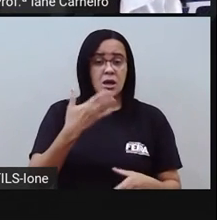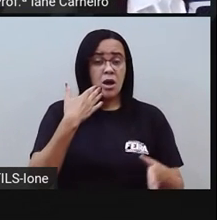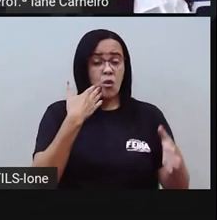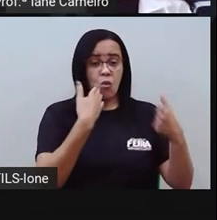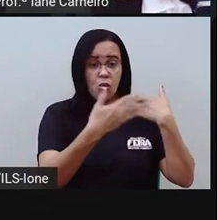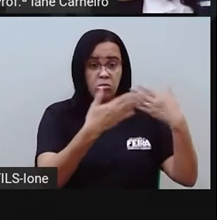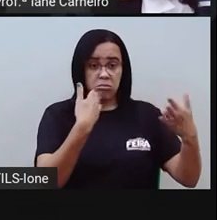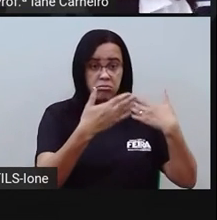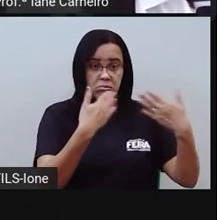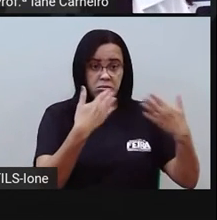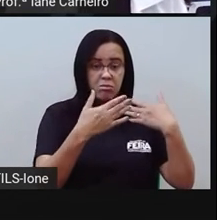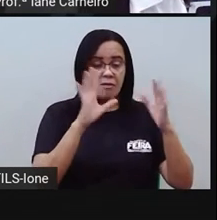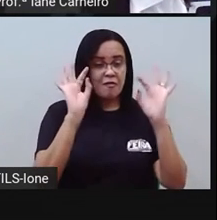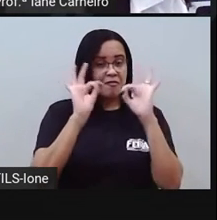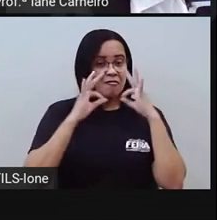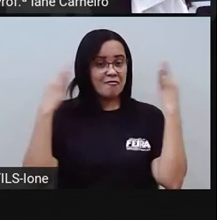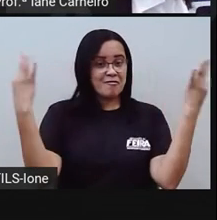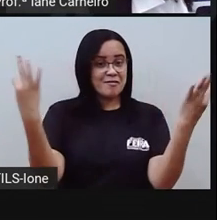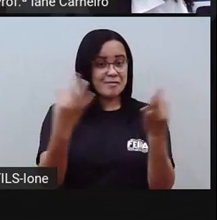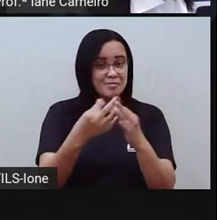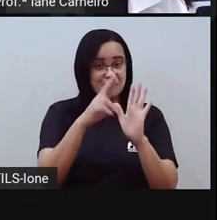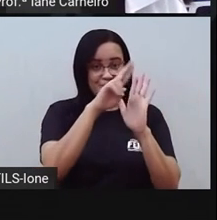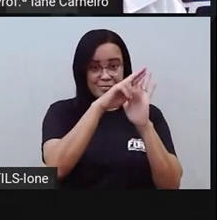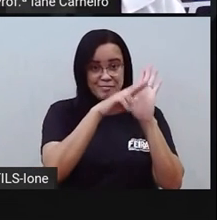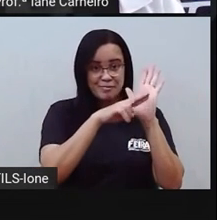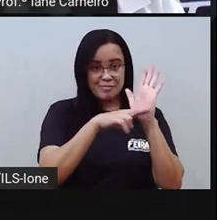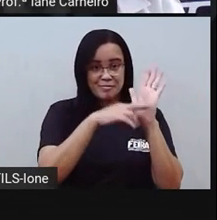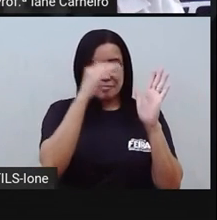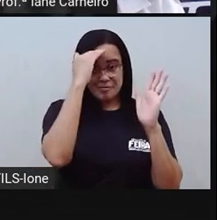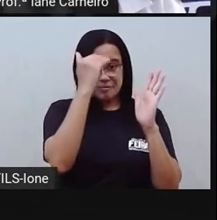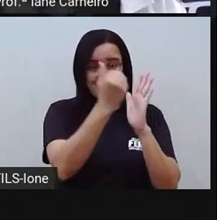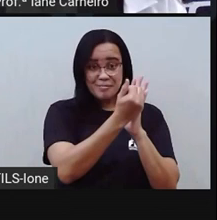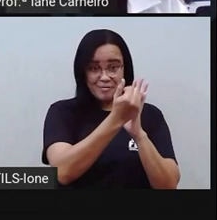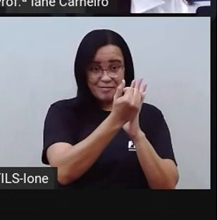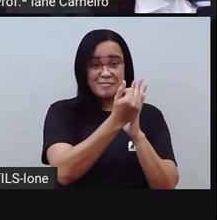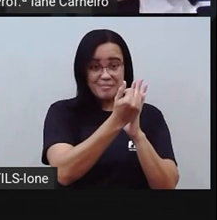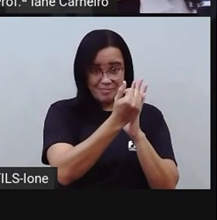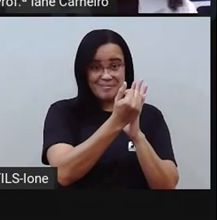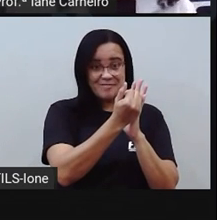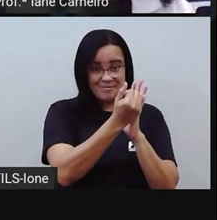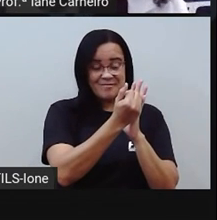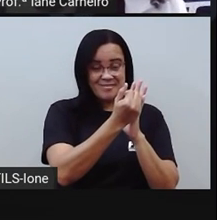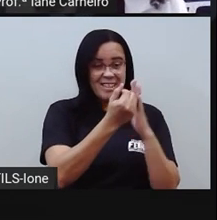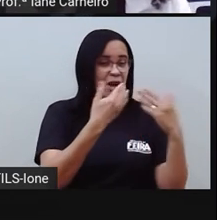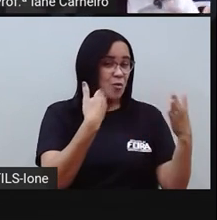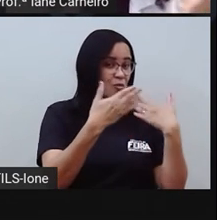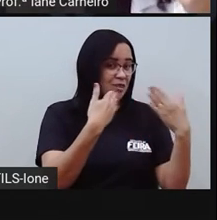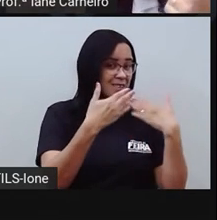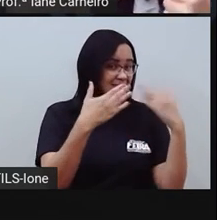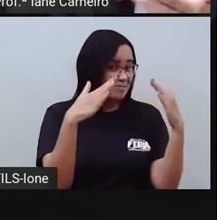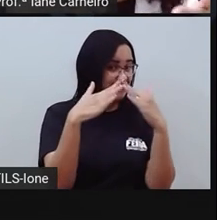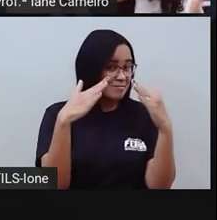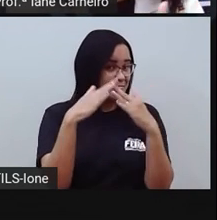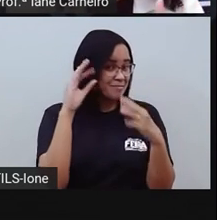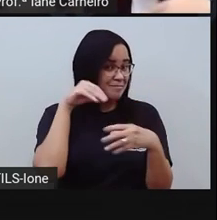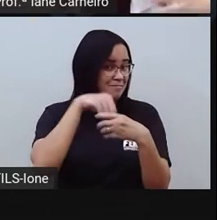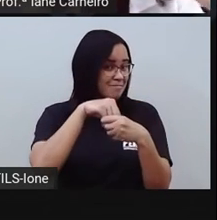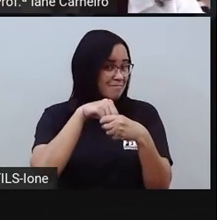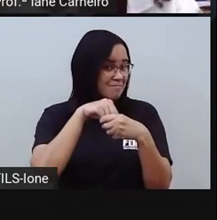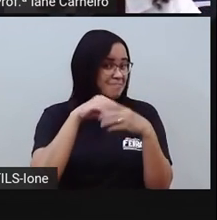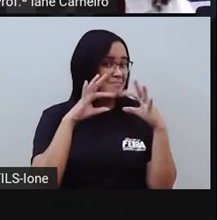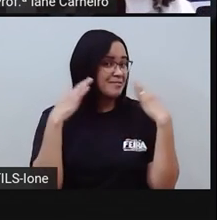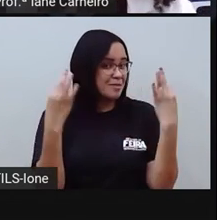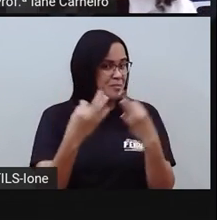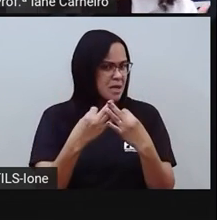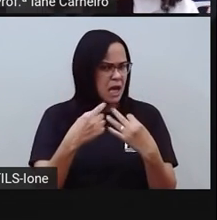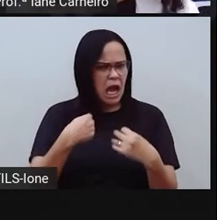conversar com a sua família sobre as regras de convivência da sua casa? Vai conversar, será, mamãe? Eu tô cumprindo as